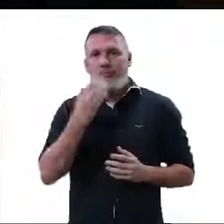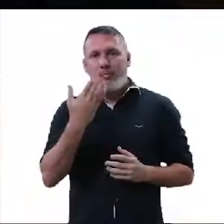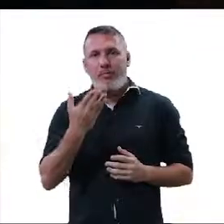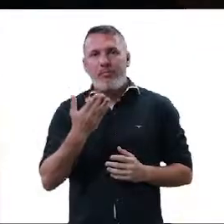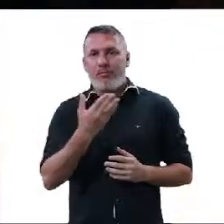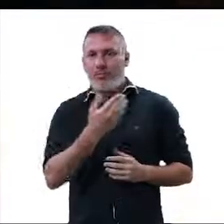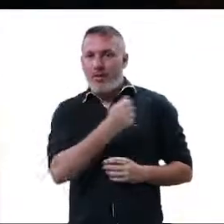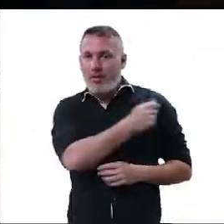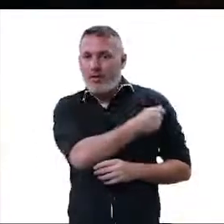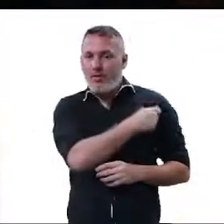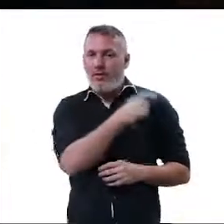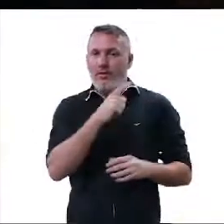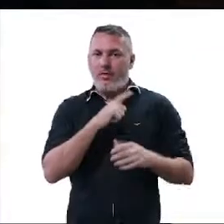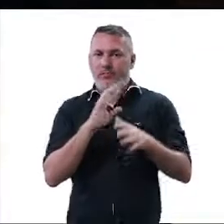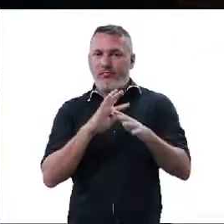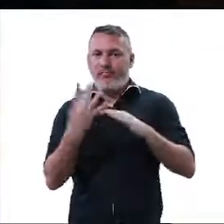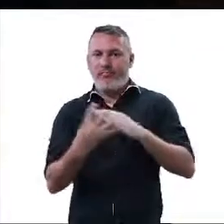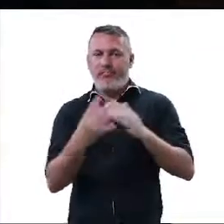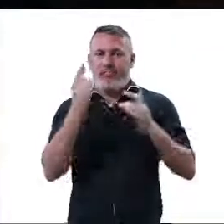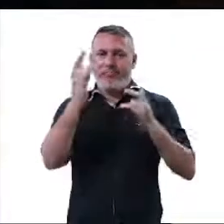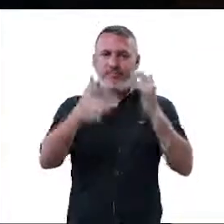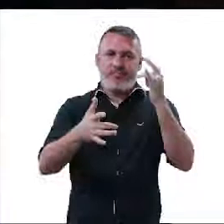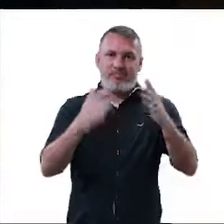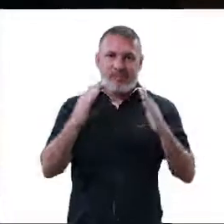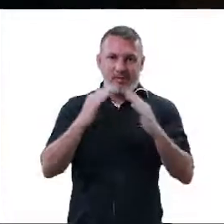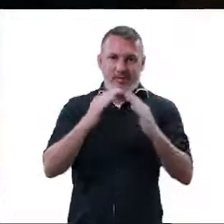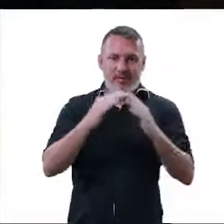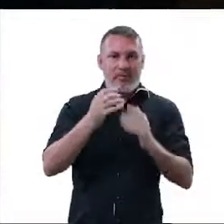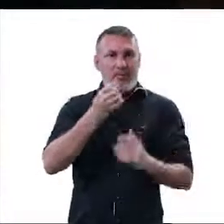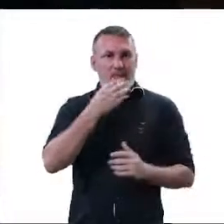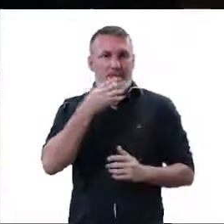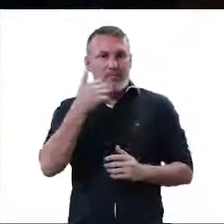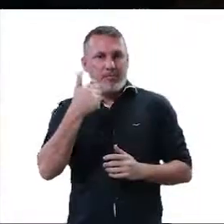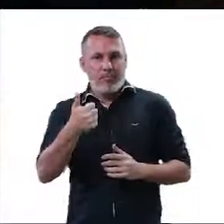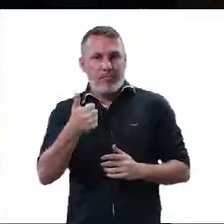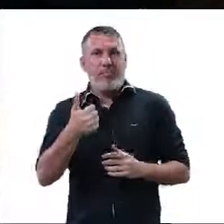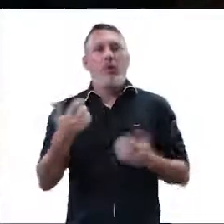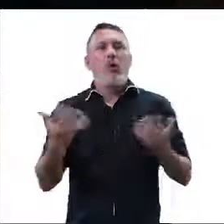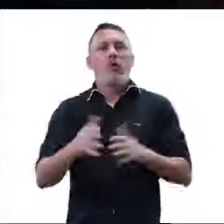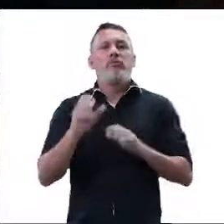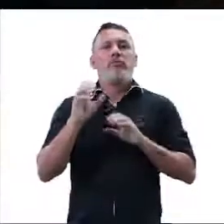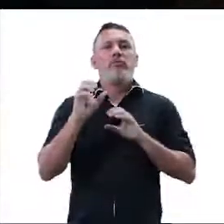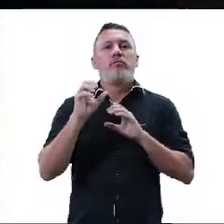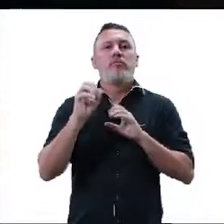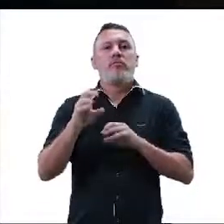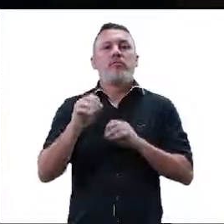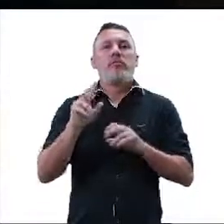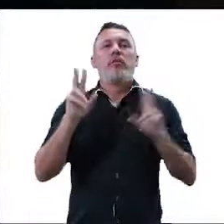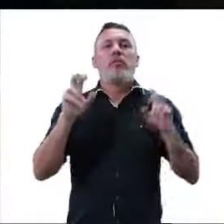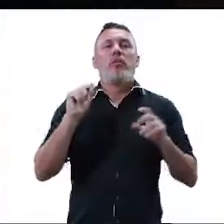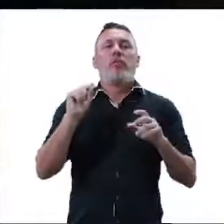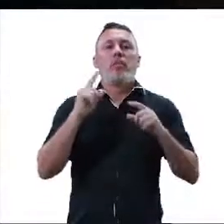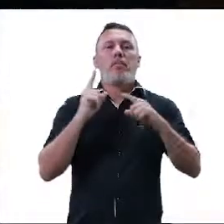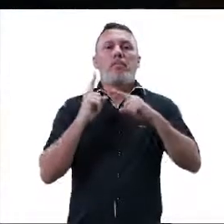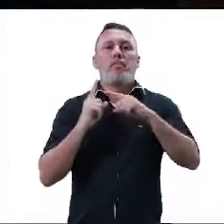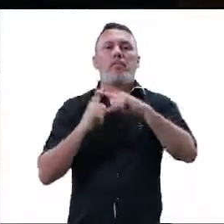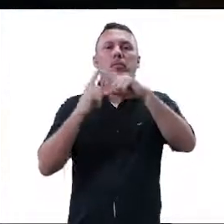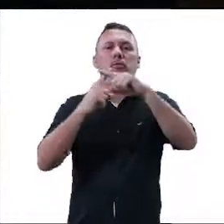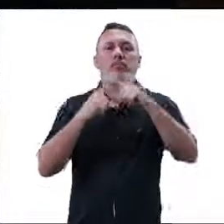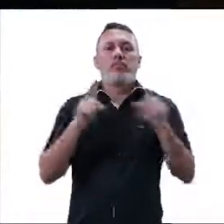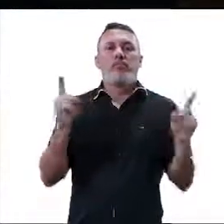E aí, meus quarentenados, tudo bem com vocês? Vamos hoje, com o Positivismo de Augusto